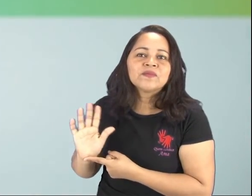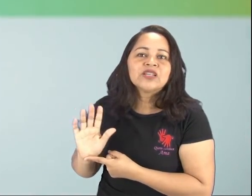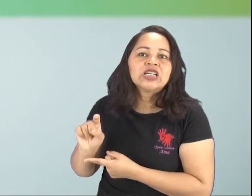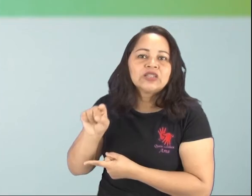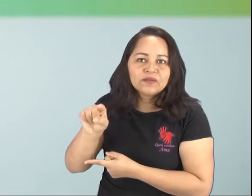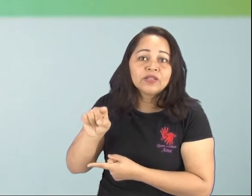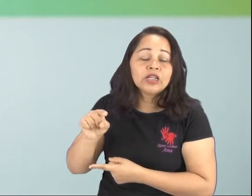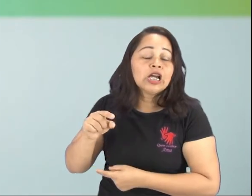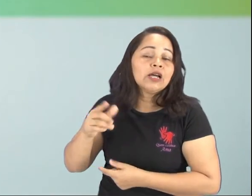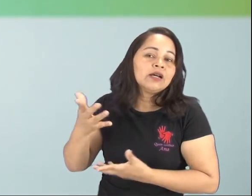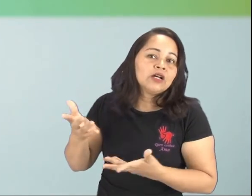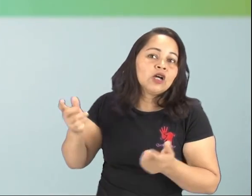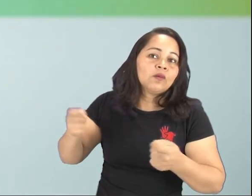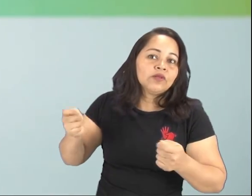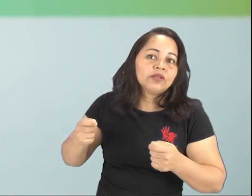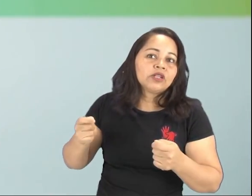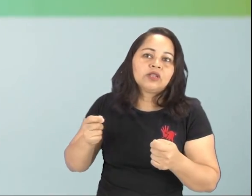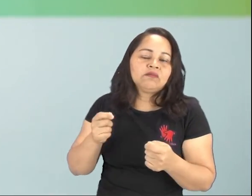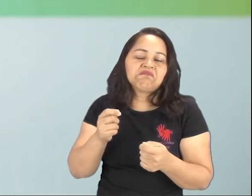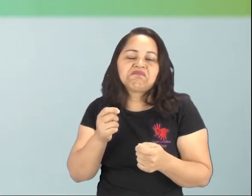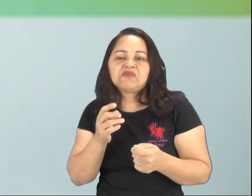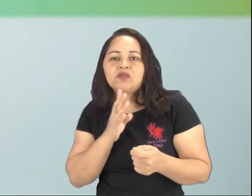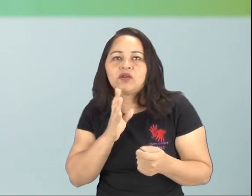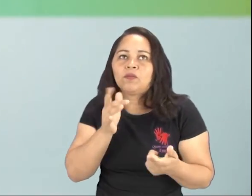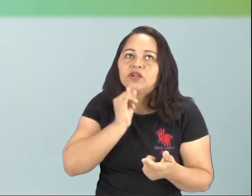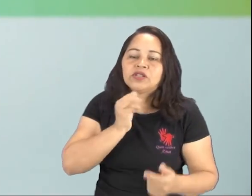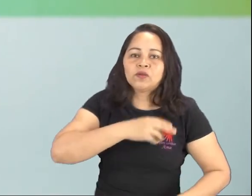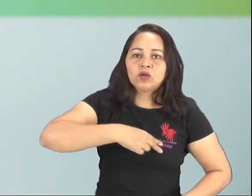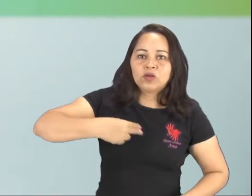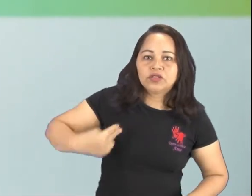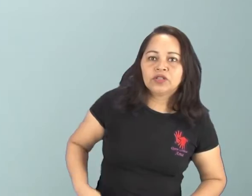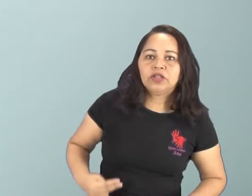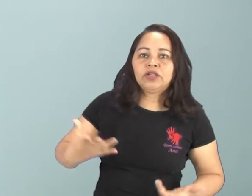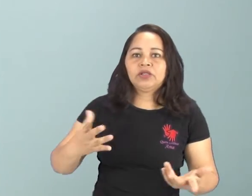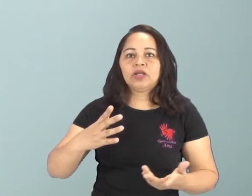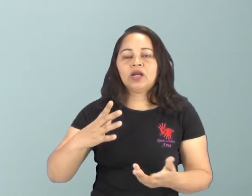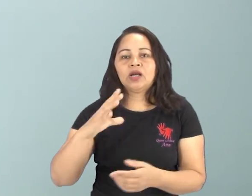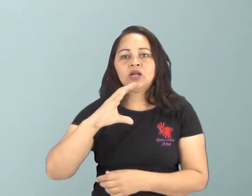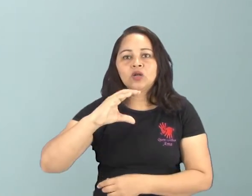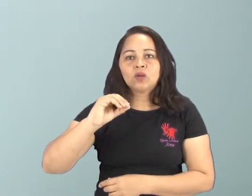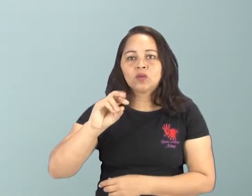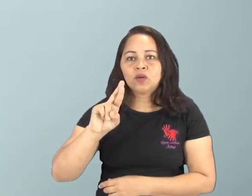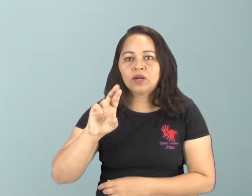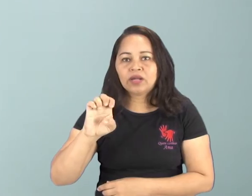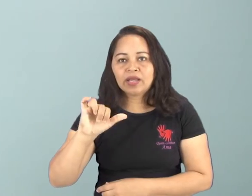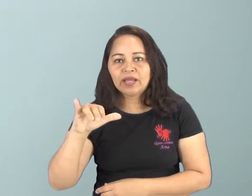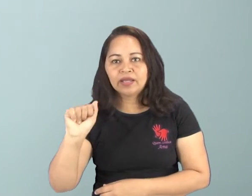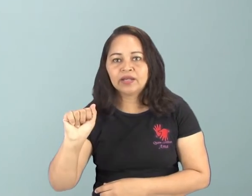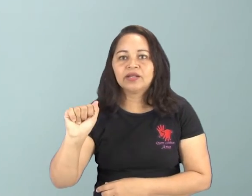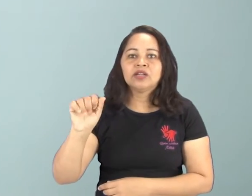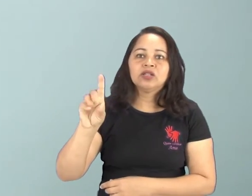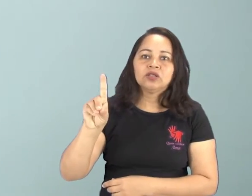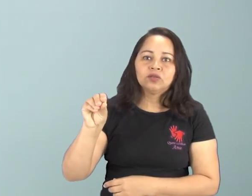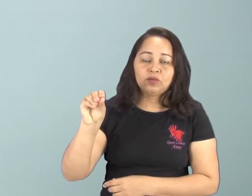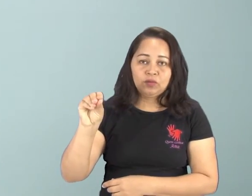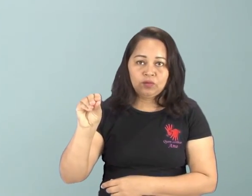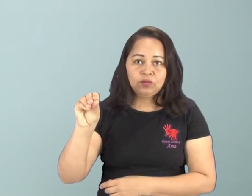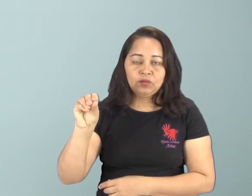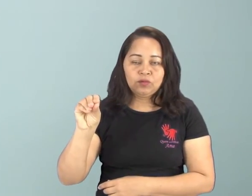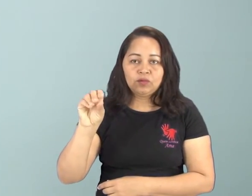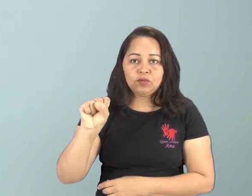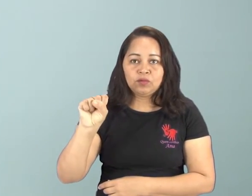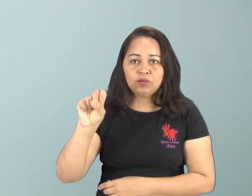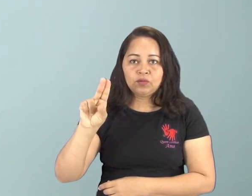das produções cinematográficas menos conhecidas, como China, Coreia do Sul, Japão, e assista, aprecie um pouquinho